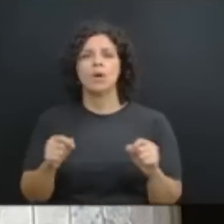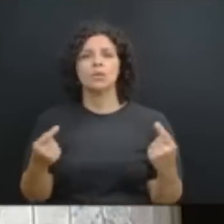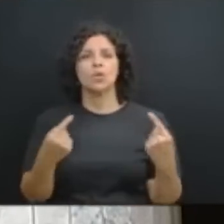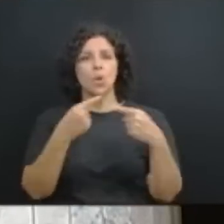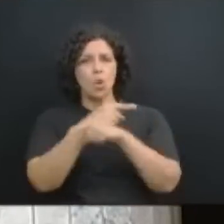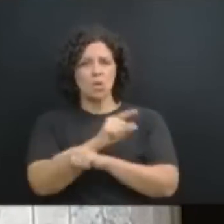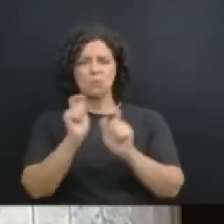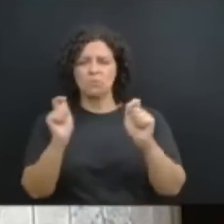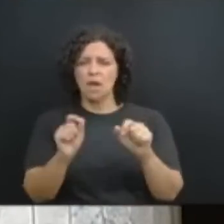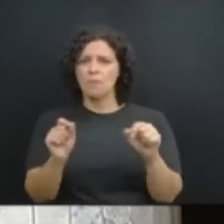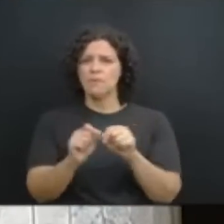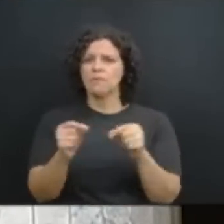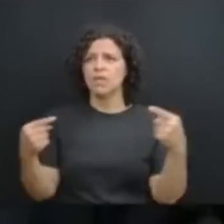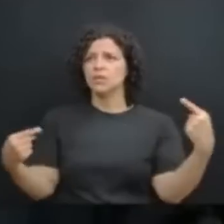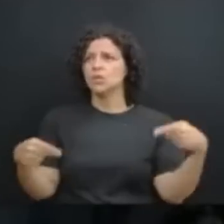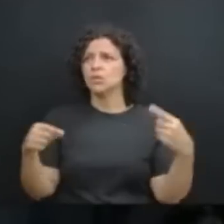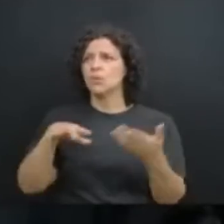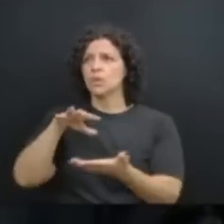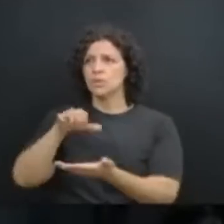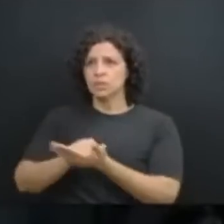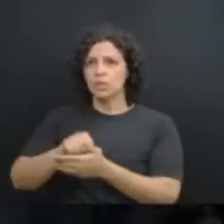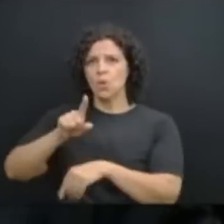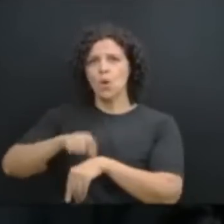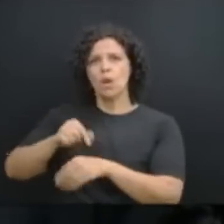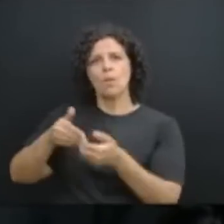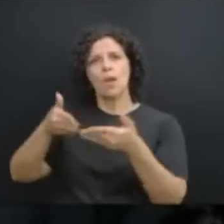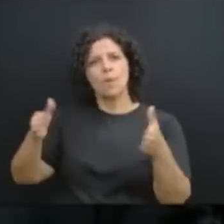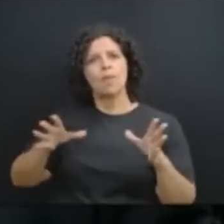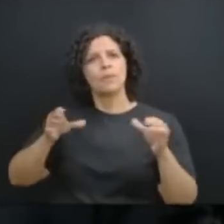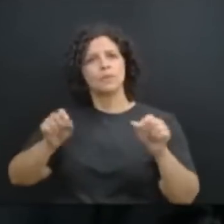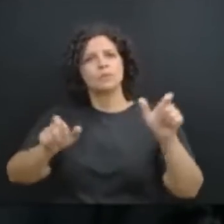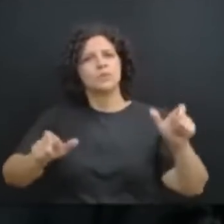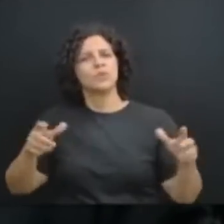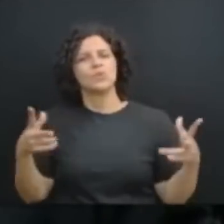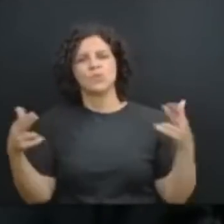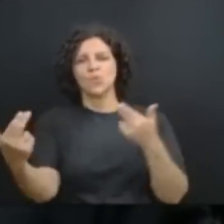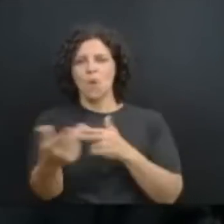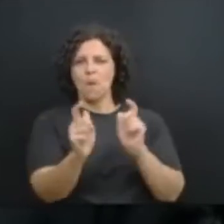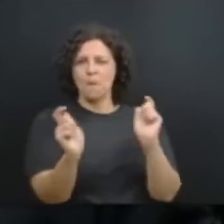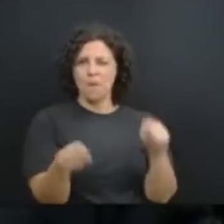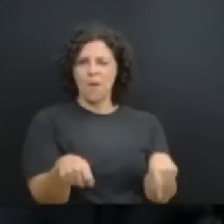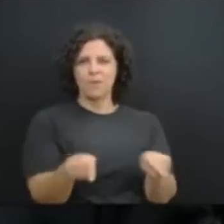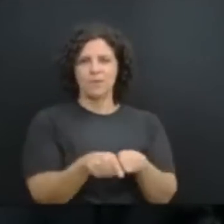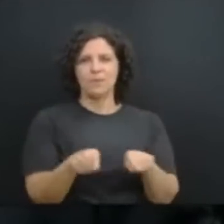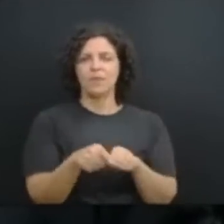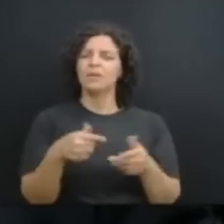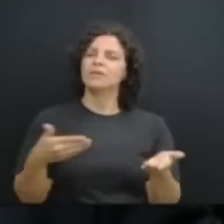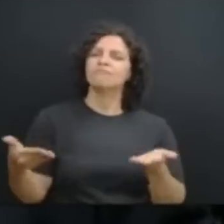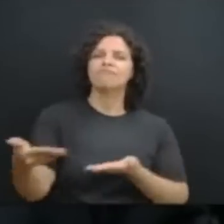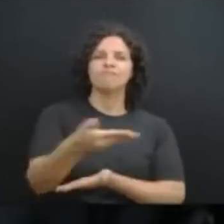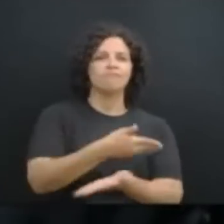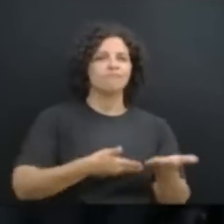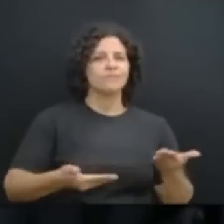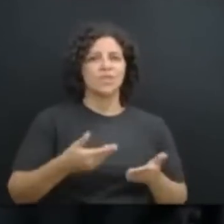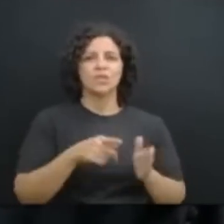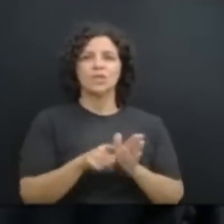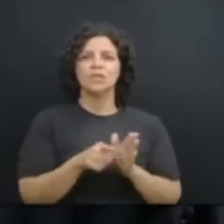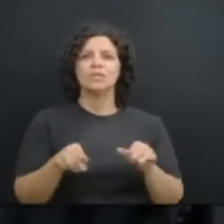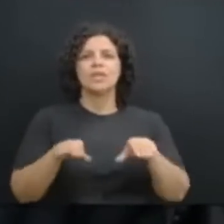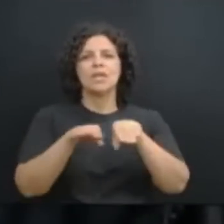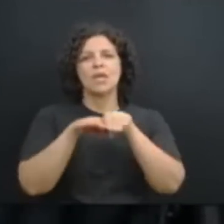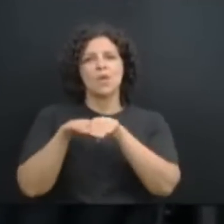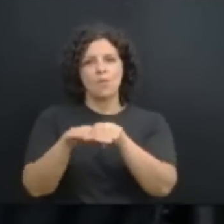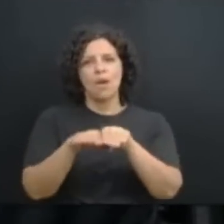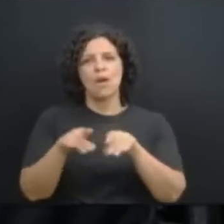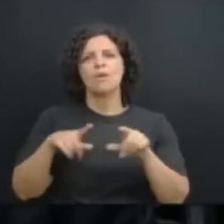que é possível a inscrição aberta para todos os parlamentares que são tratados em regime de paridade,